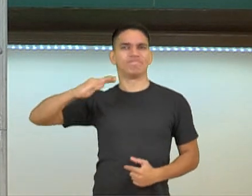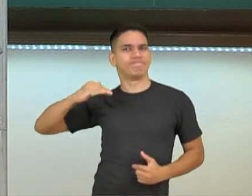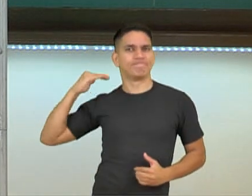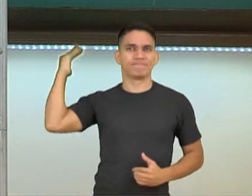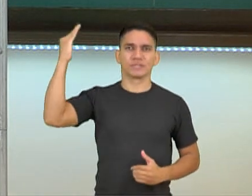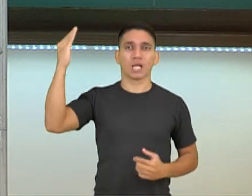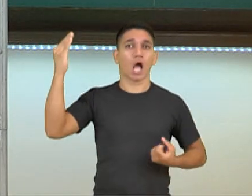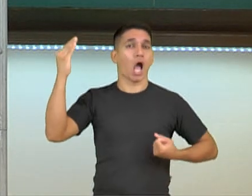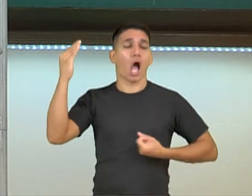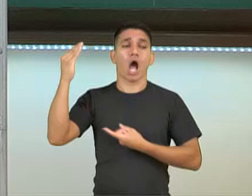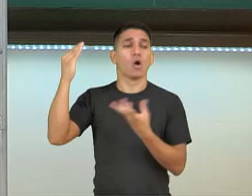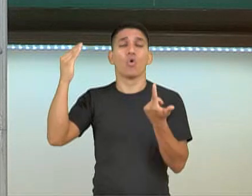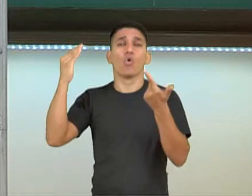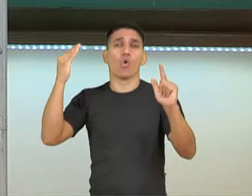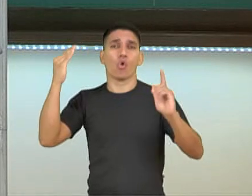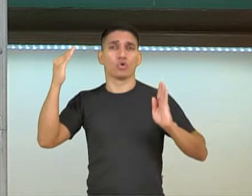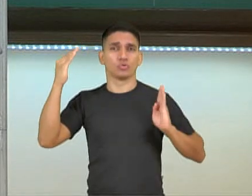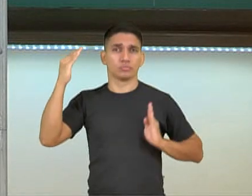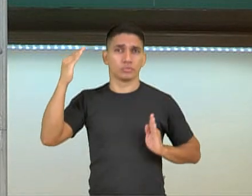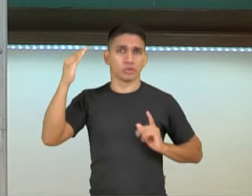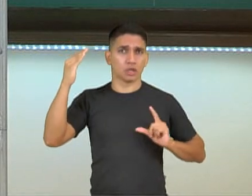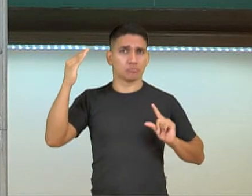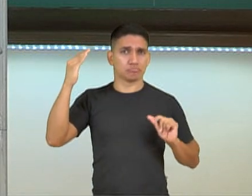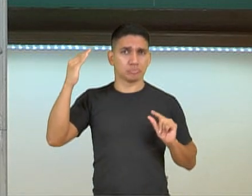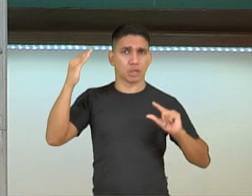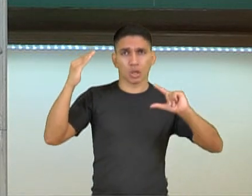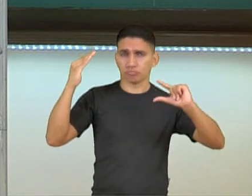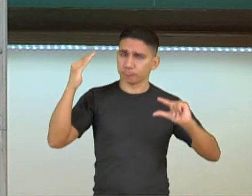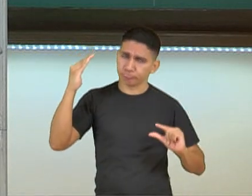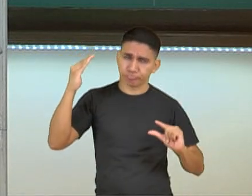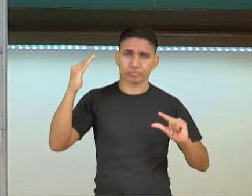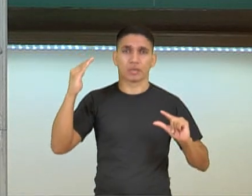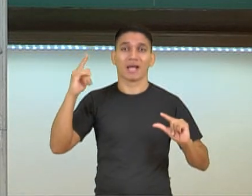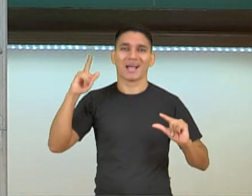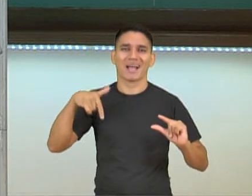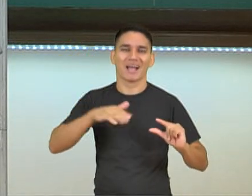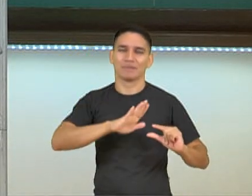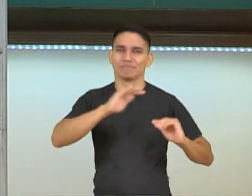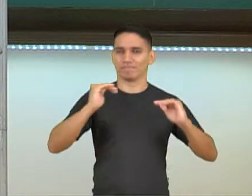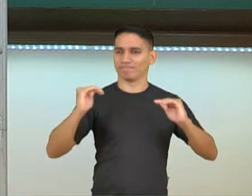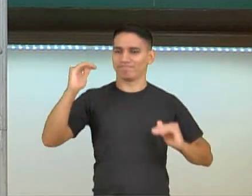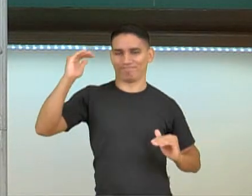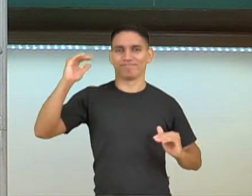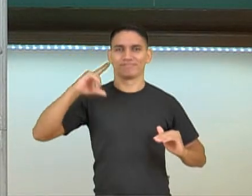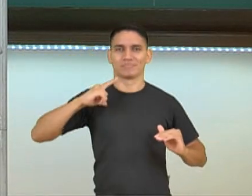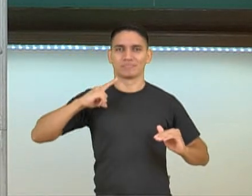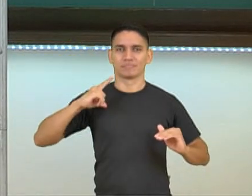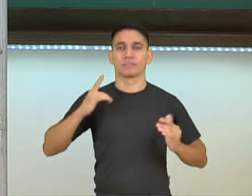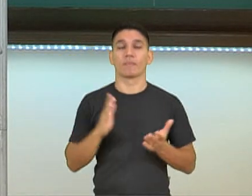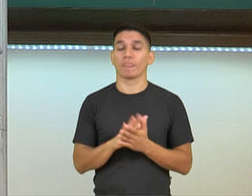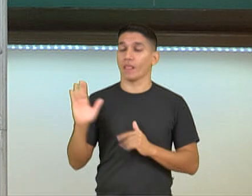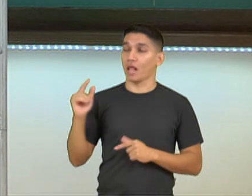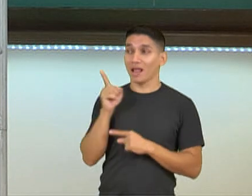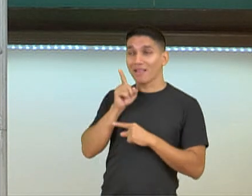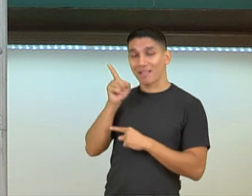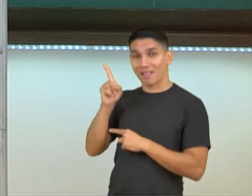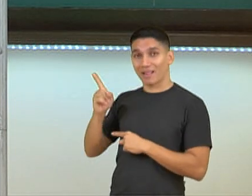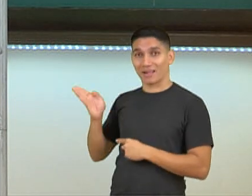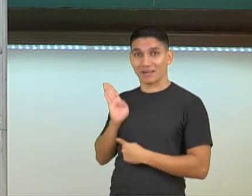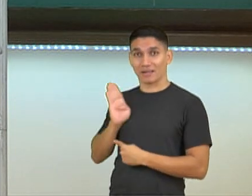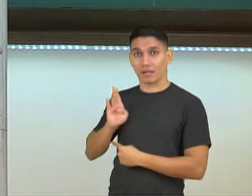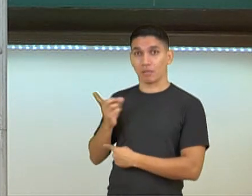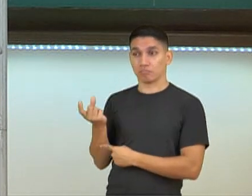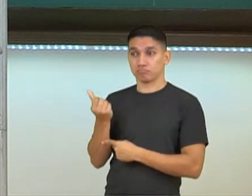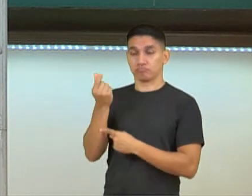burguesia, e alguns burgueses que eram pequenos comerciantes, que eram chamados de baixa burguesia. A alta burguesia,